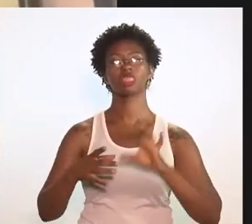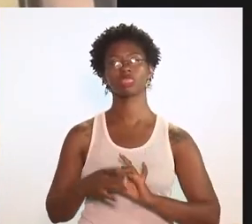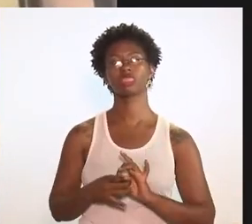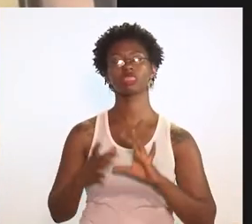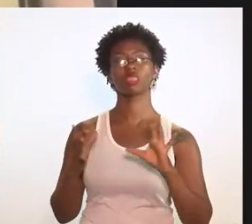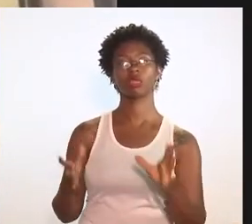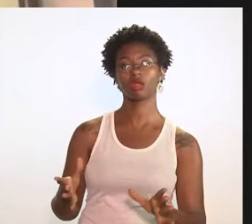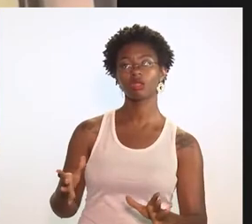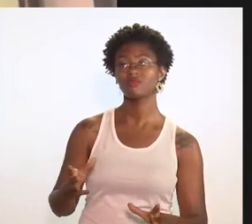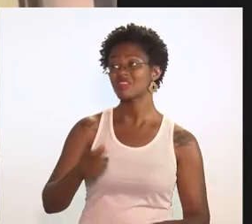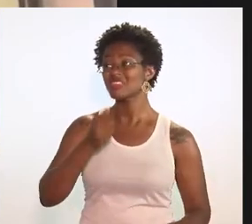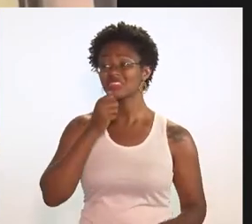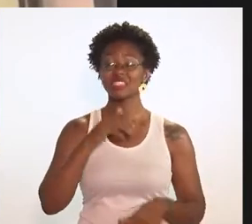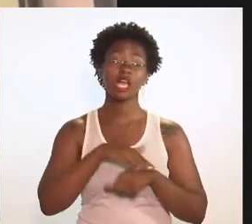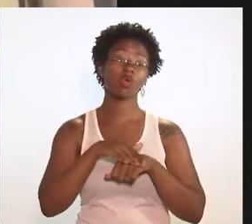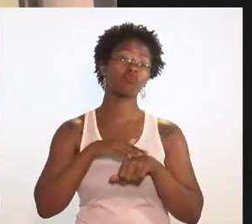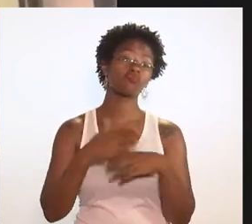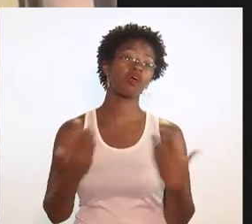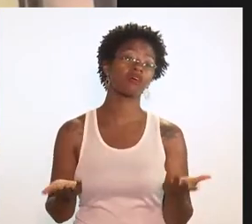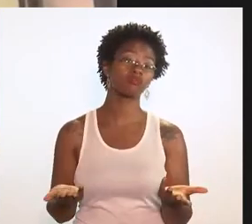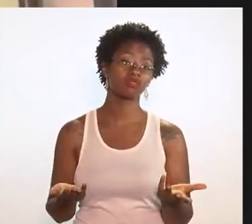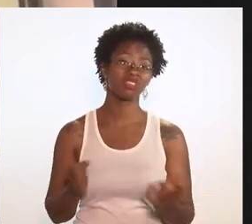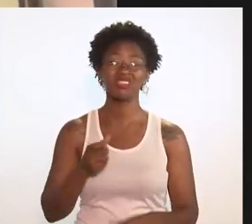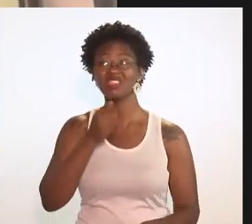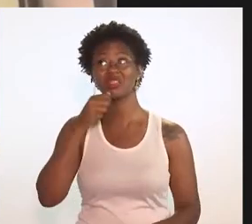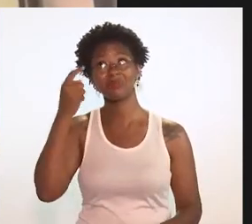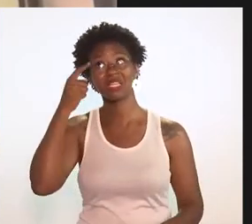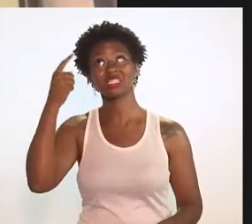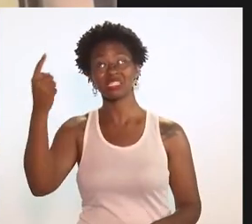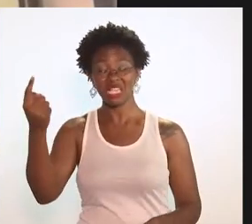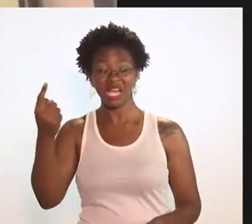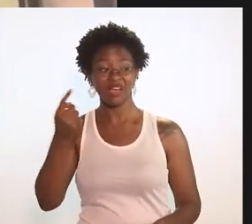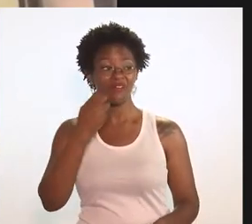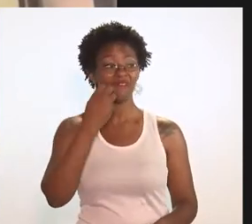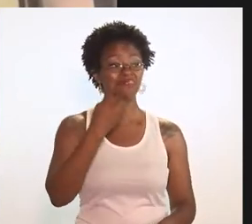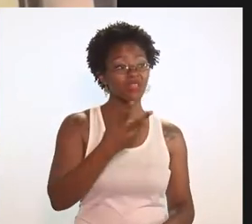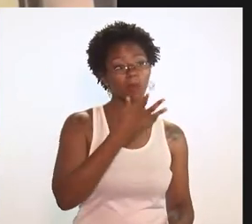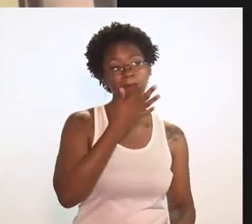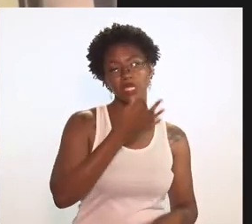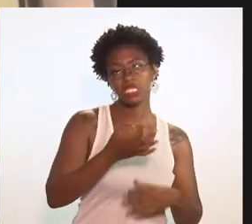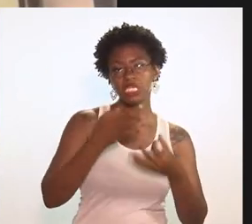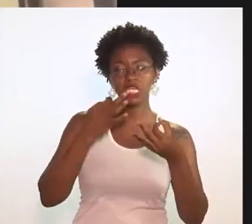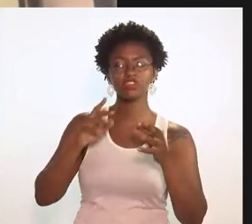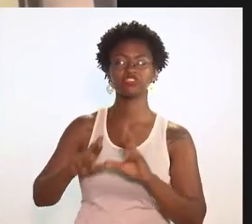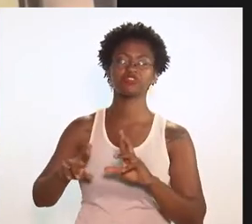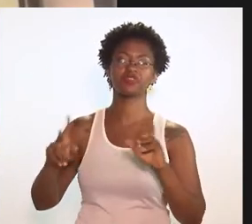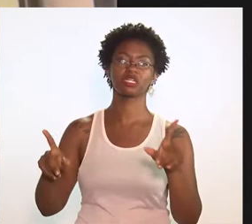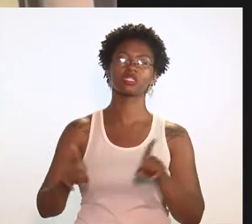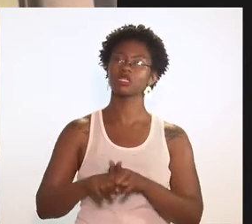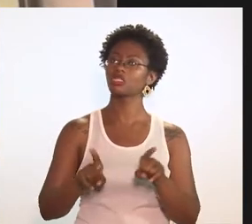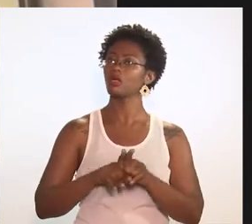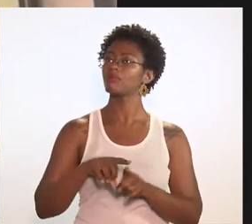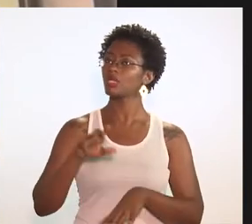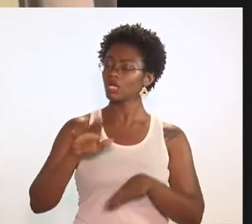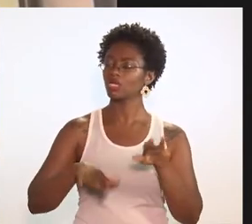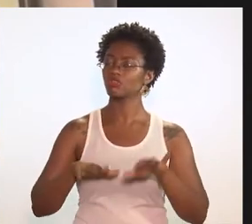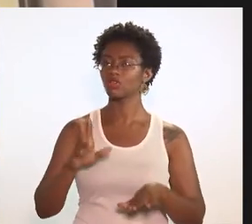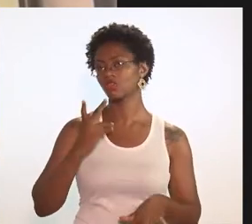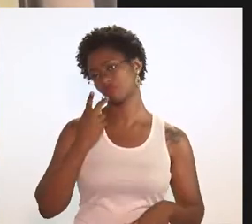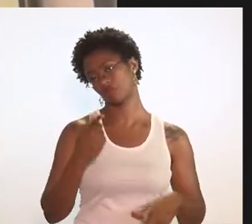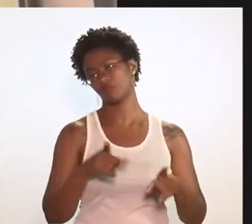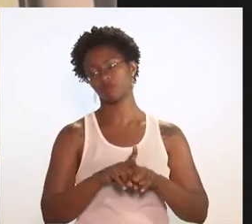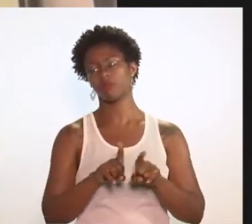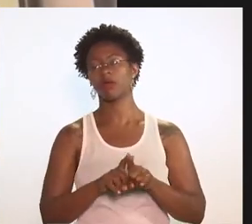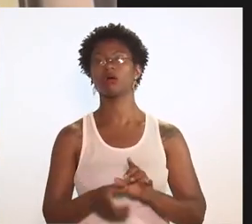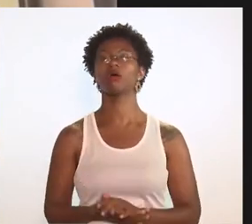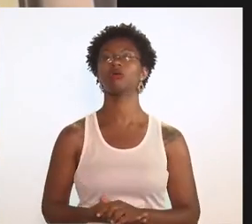sem dialogar, sem conversar, sem pensar, sem receber críticas, sugestões e até mesmo, algumas